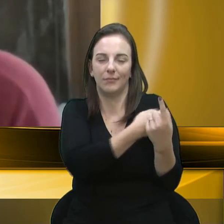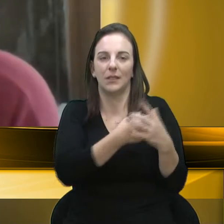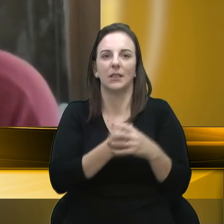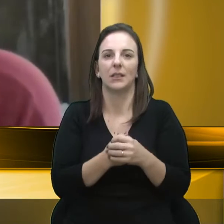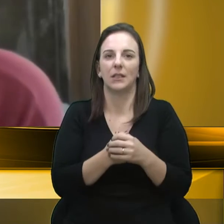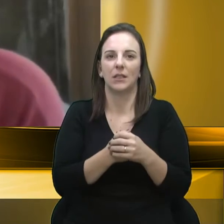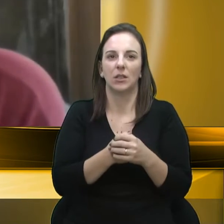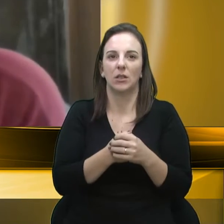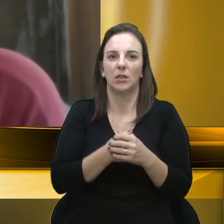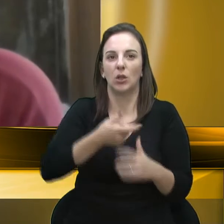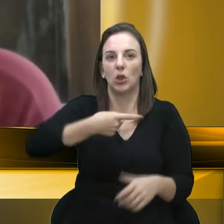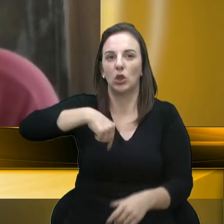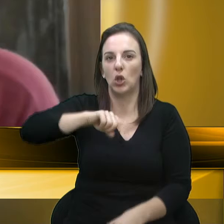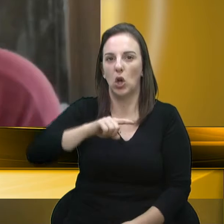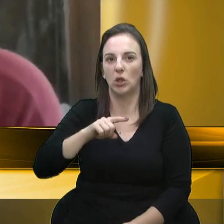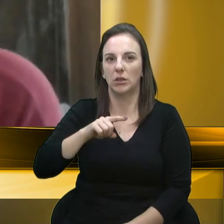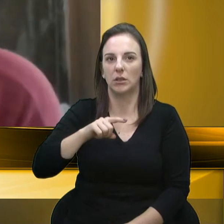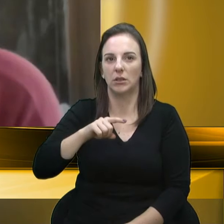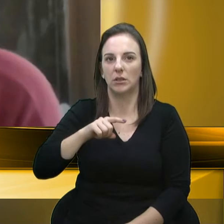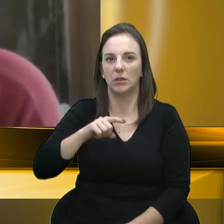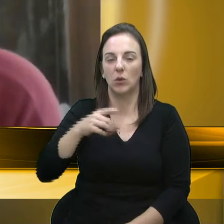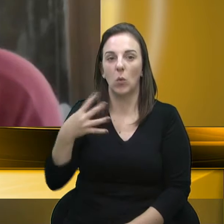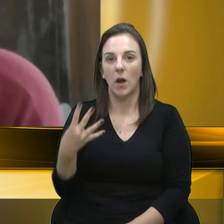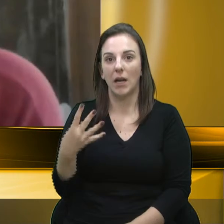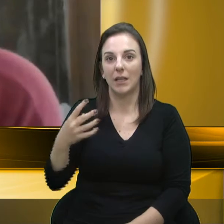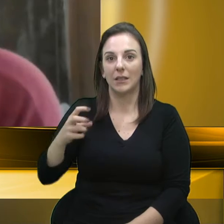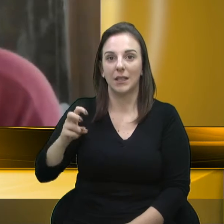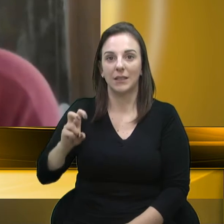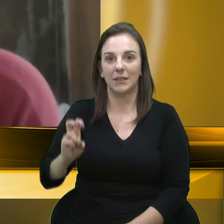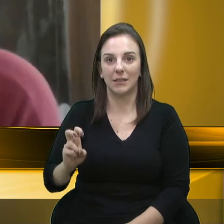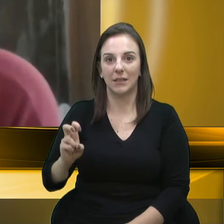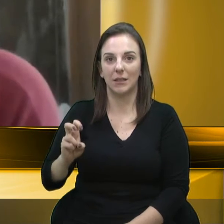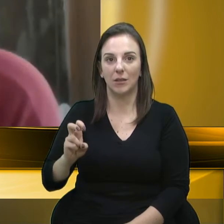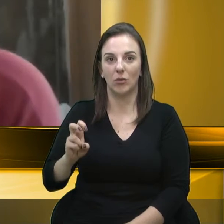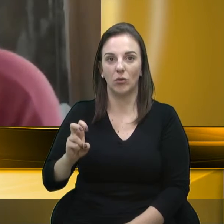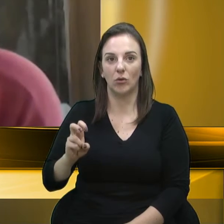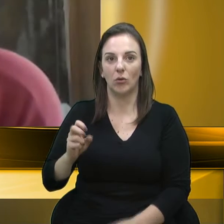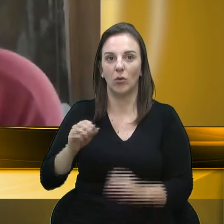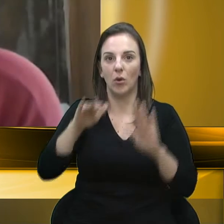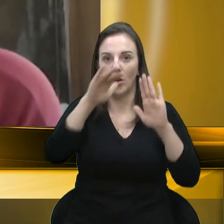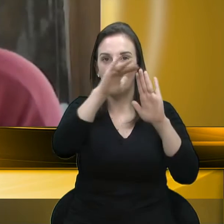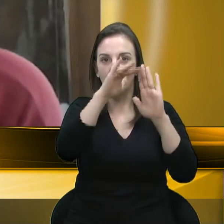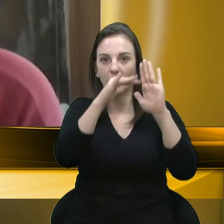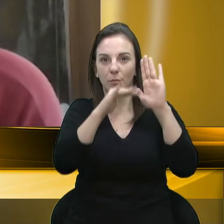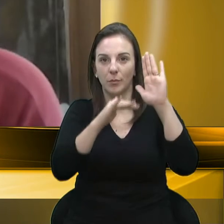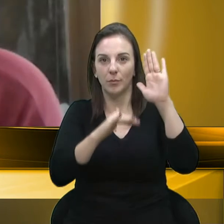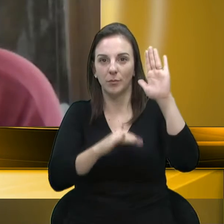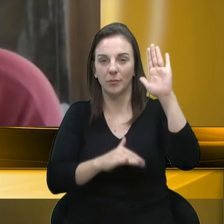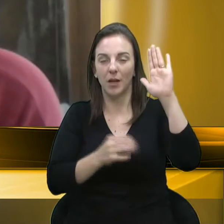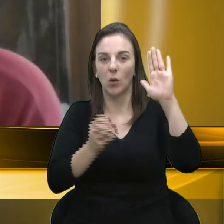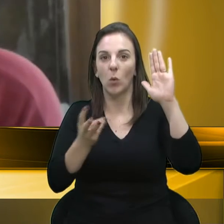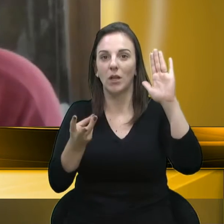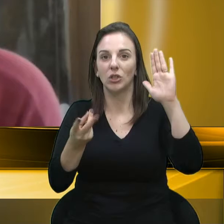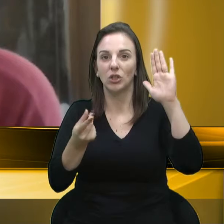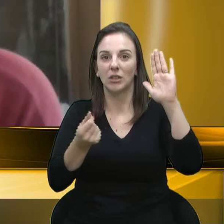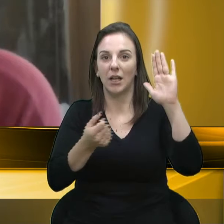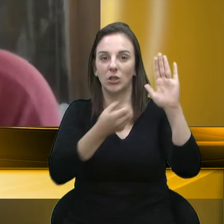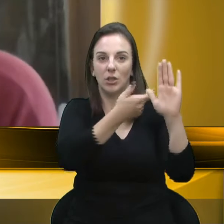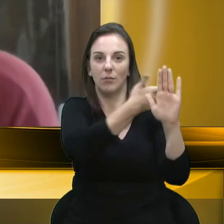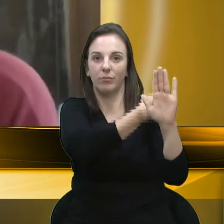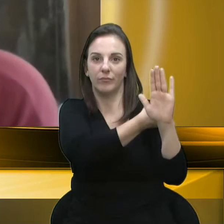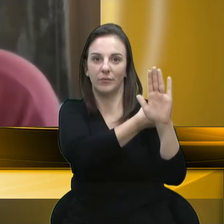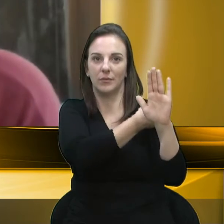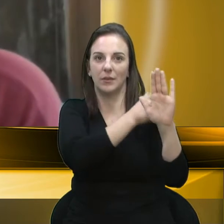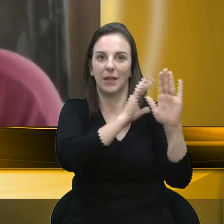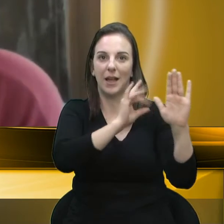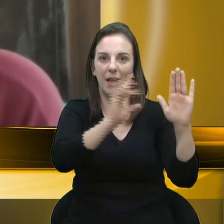45ª posição no ranking mundial de doses aplicadas por habitantes. No momento, o Brasil passa por escassez de